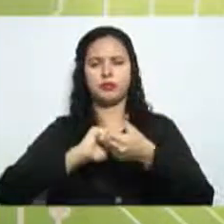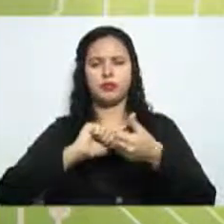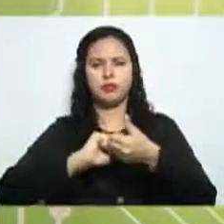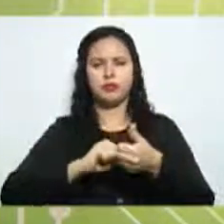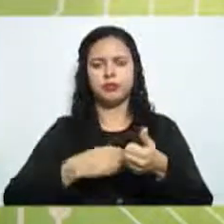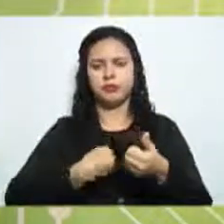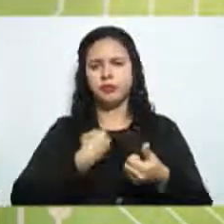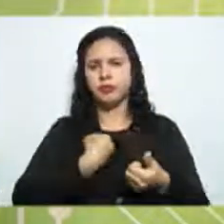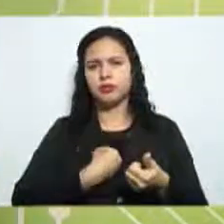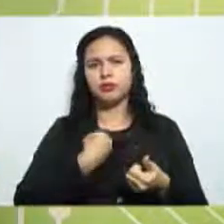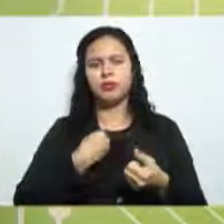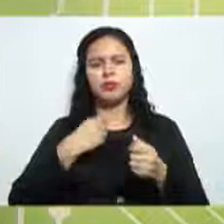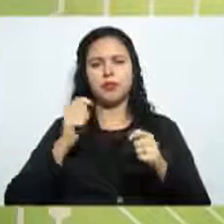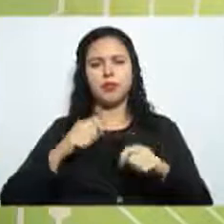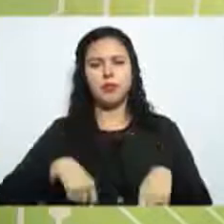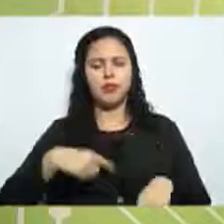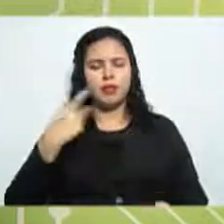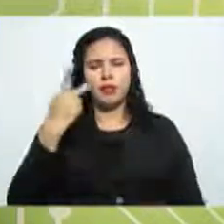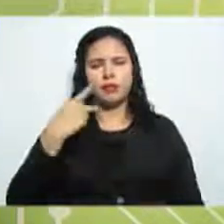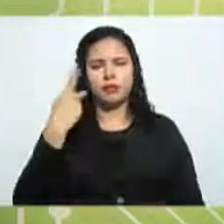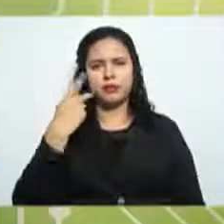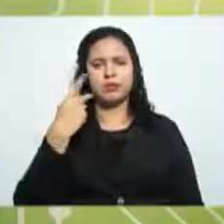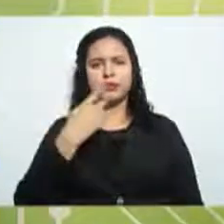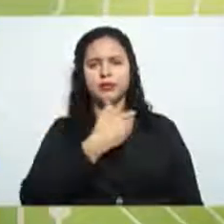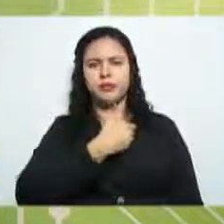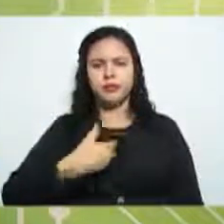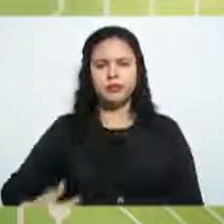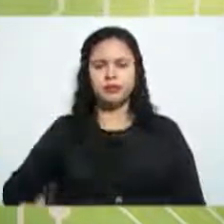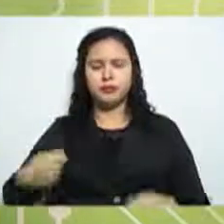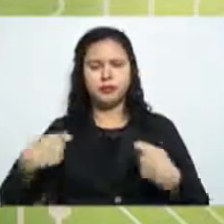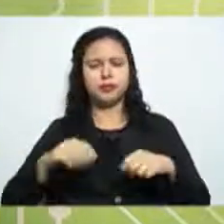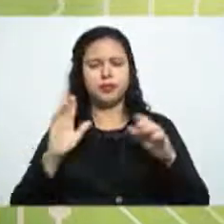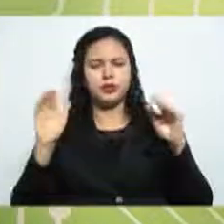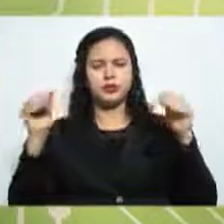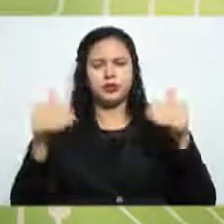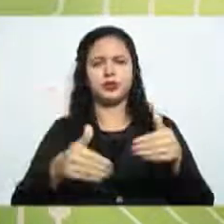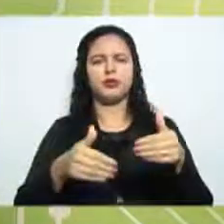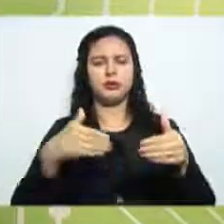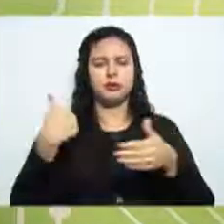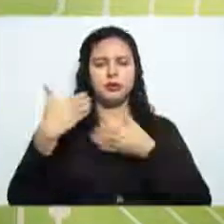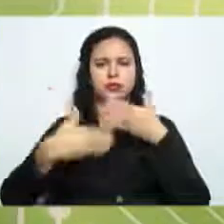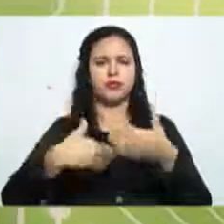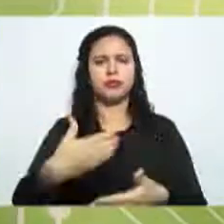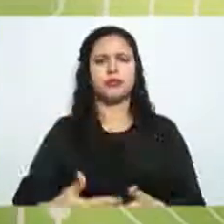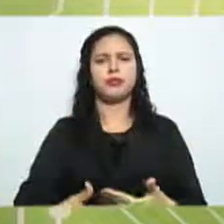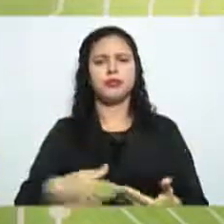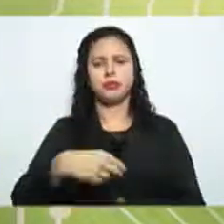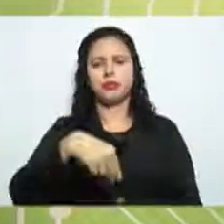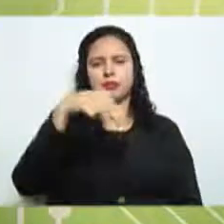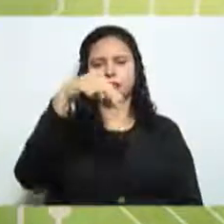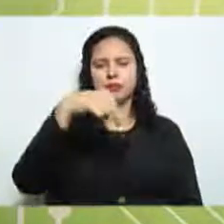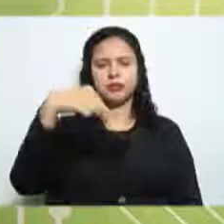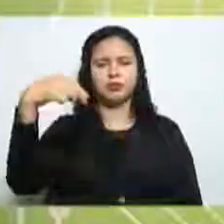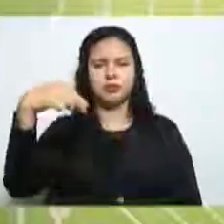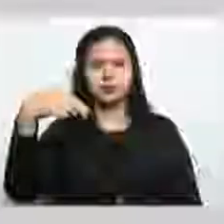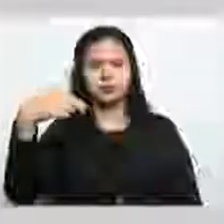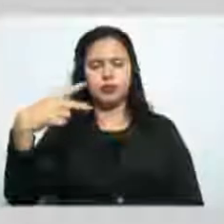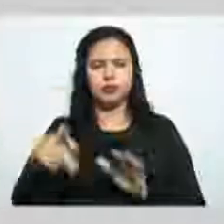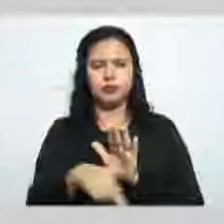pode concluir que as políticas públicas precisam estar focadas em desenvolver regiões norte e nordeste no